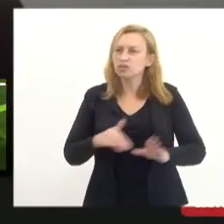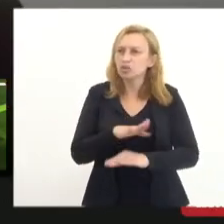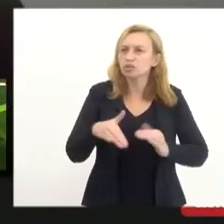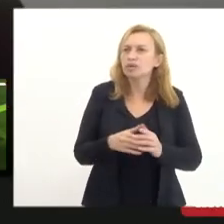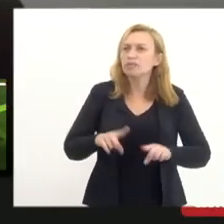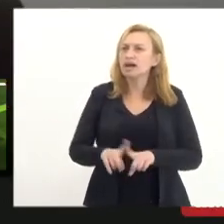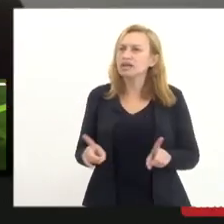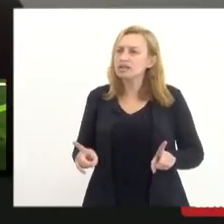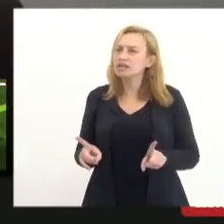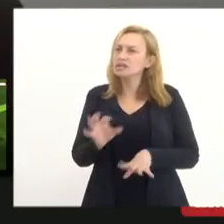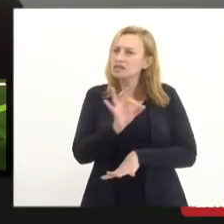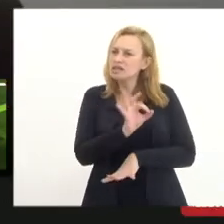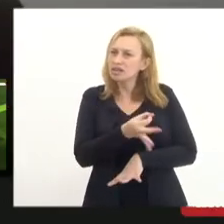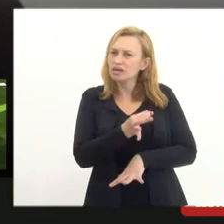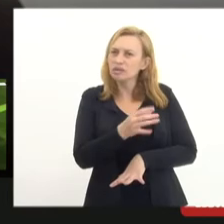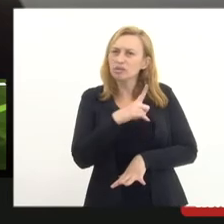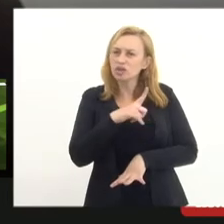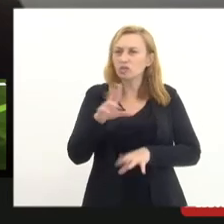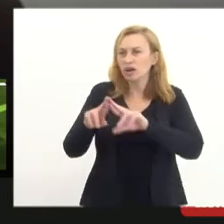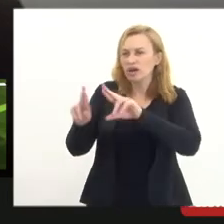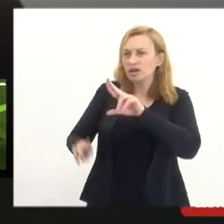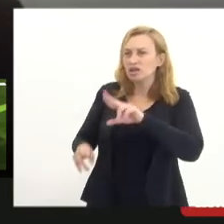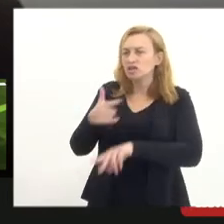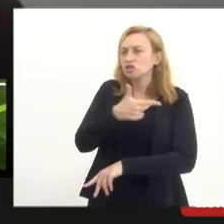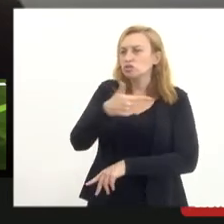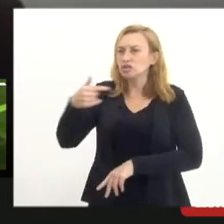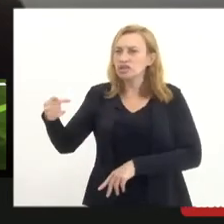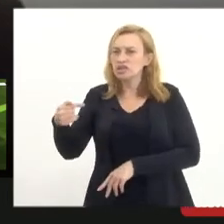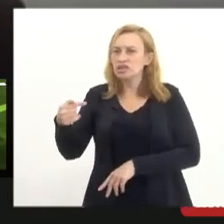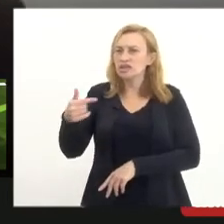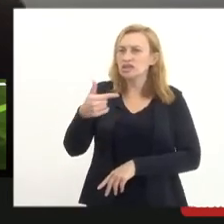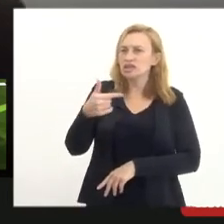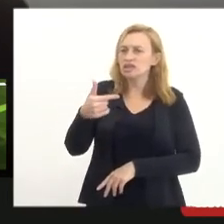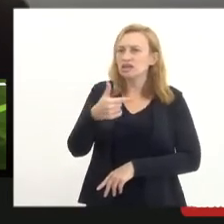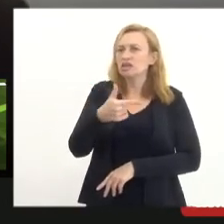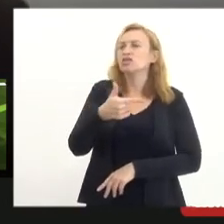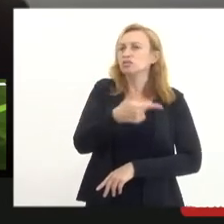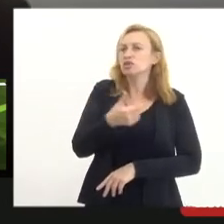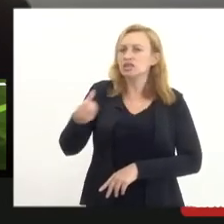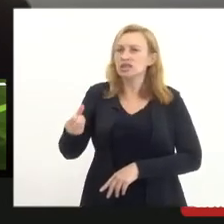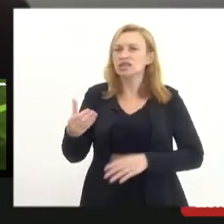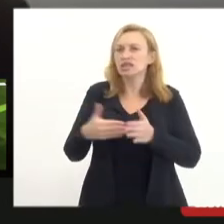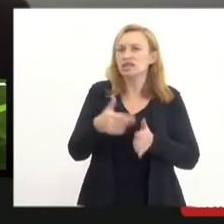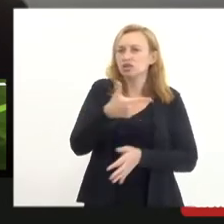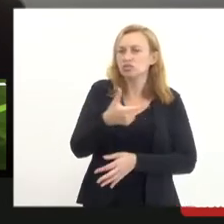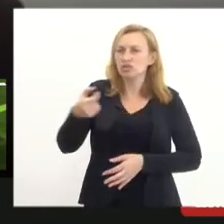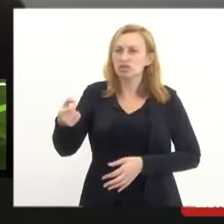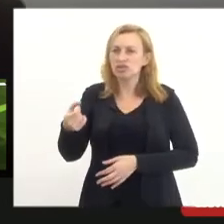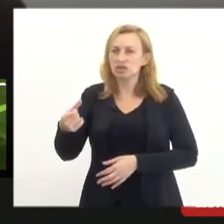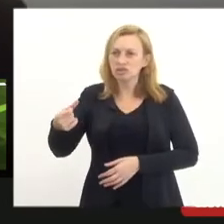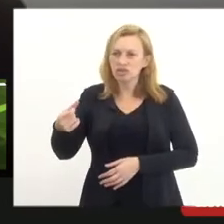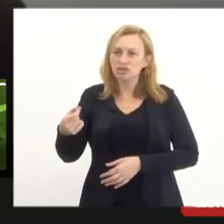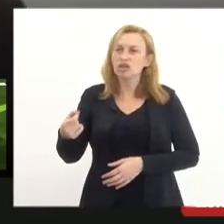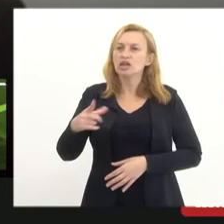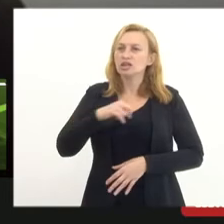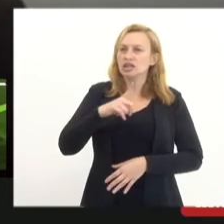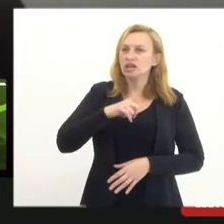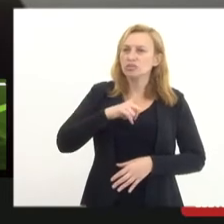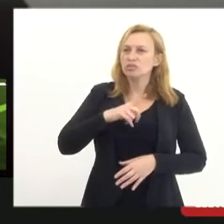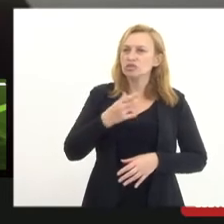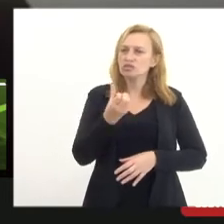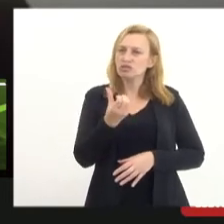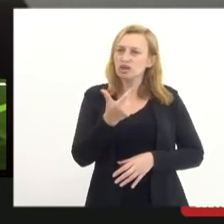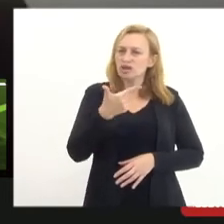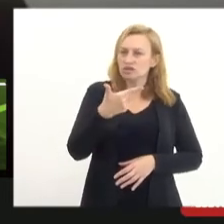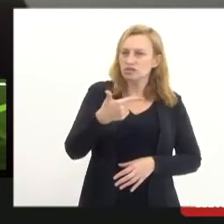tenho, por acaso, eu trouxe a da UFRJ de 2016 a 2020. Temos 29 iniciativas com eles, que somam